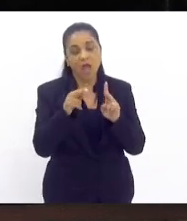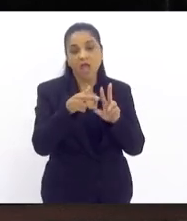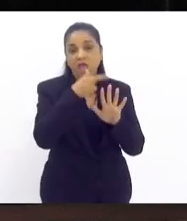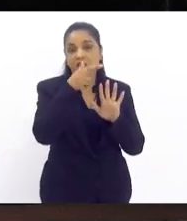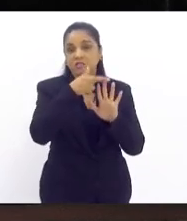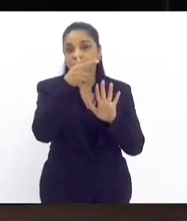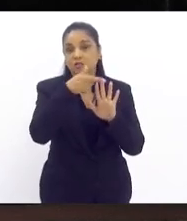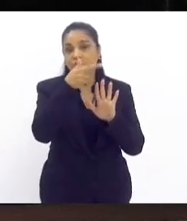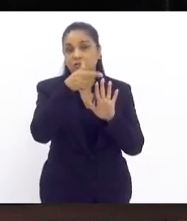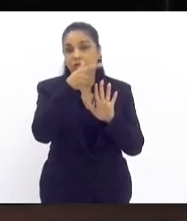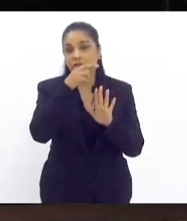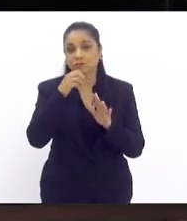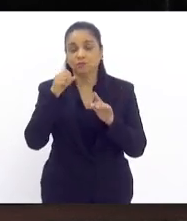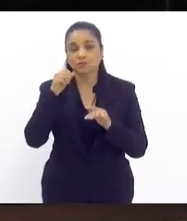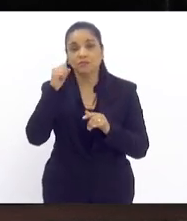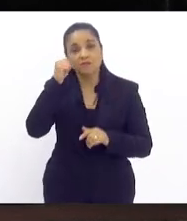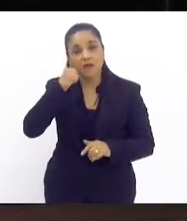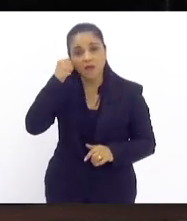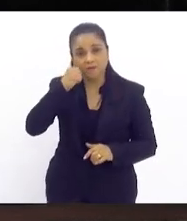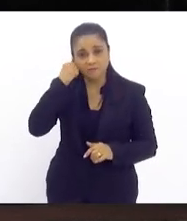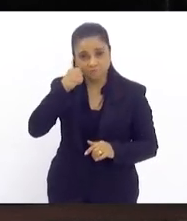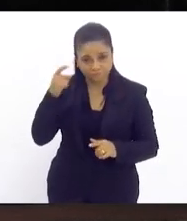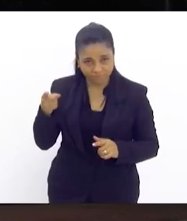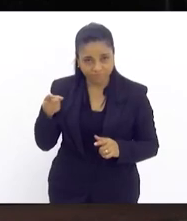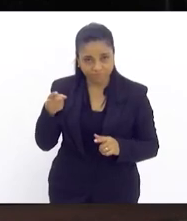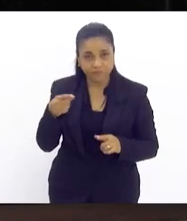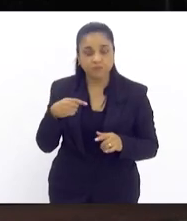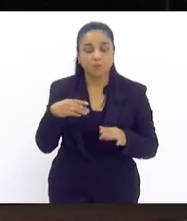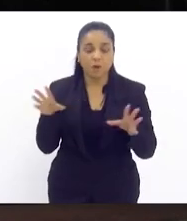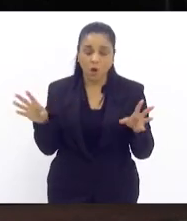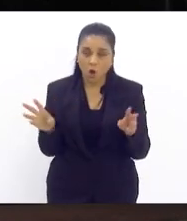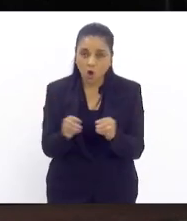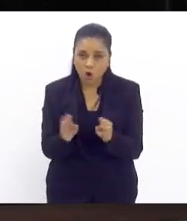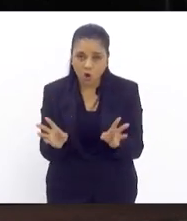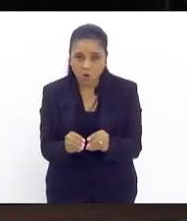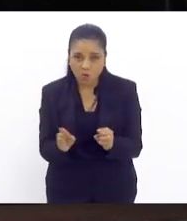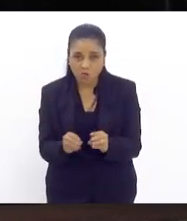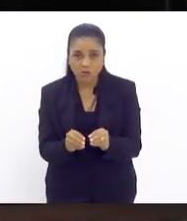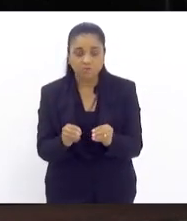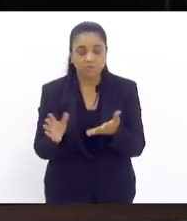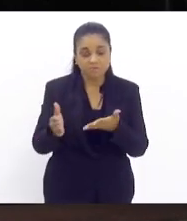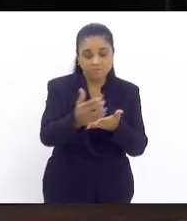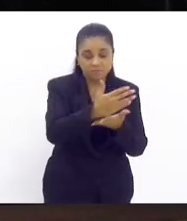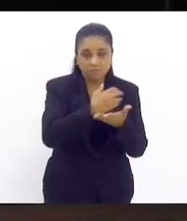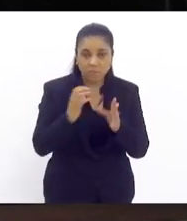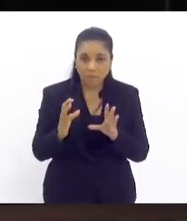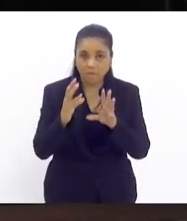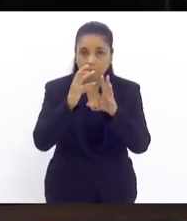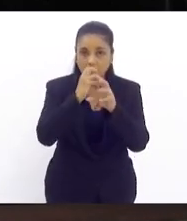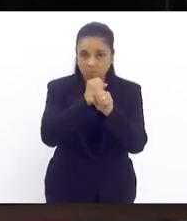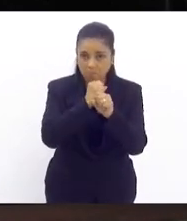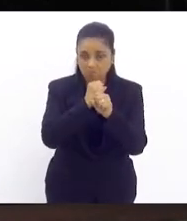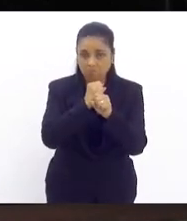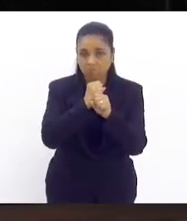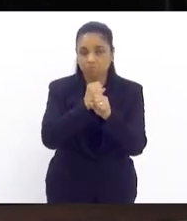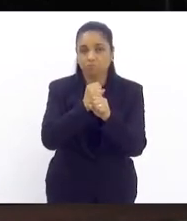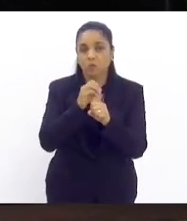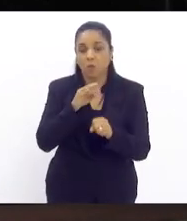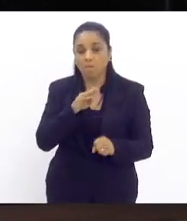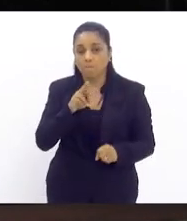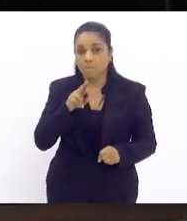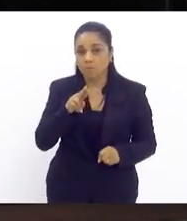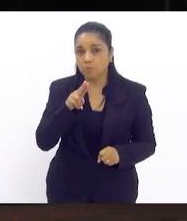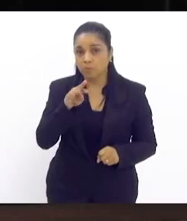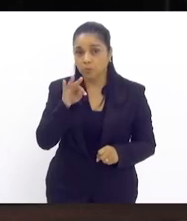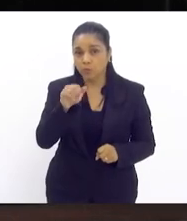Senado. Já para concluir, é importante que a gente diga que a receita total bruta do Estado é